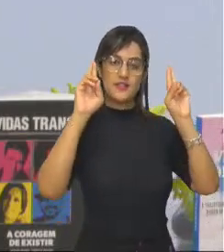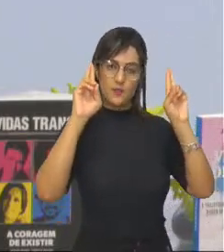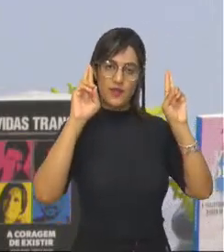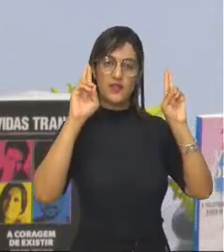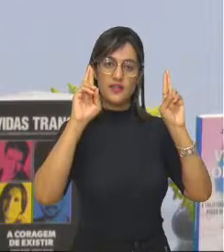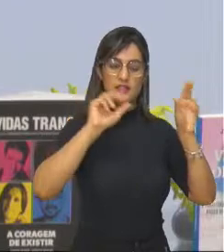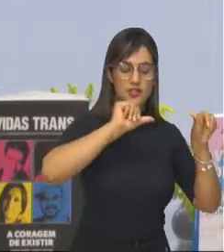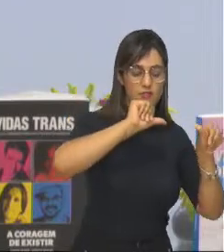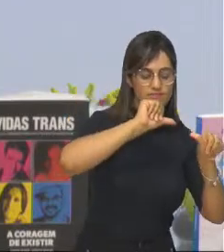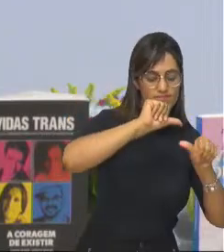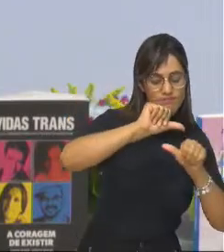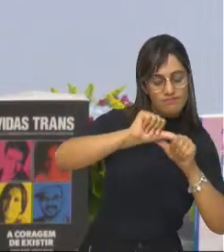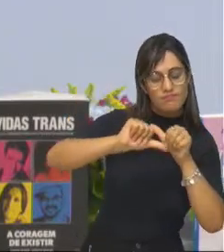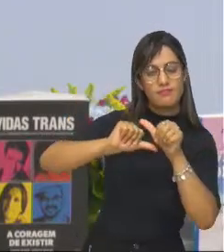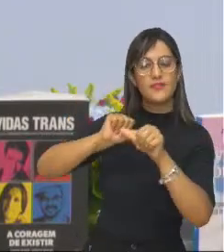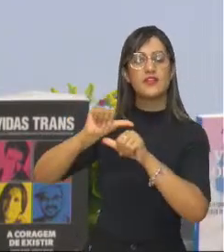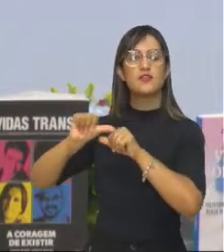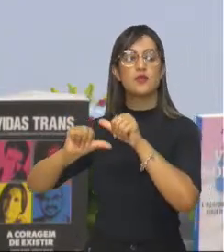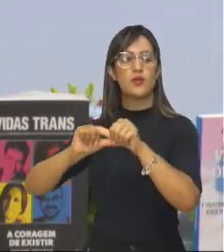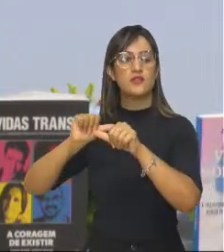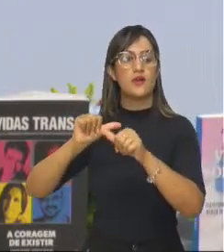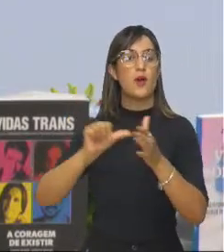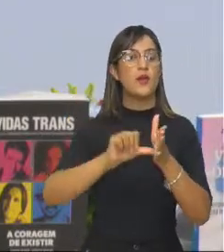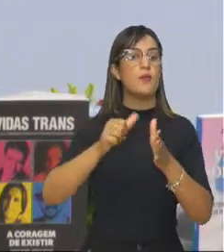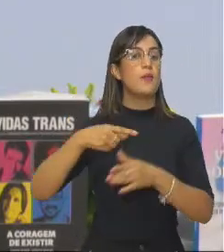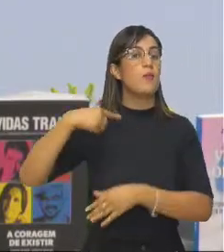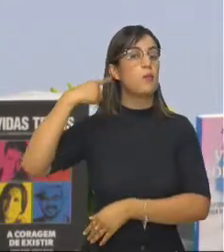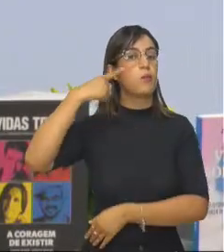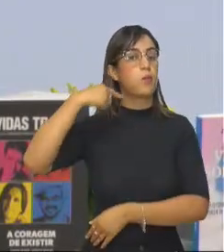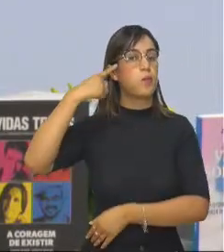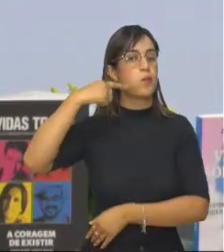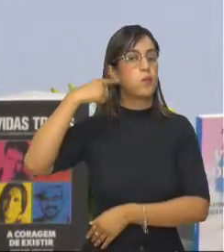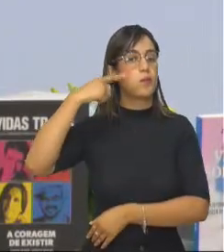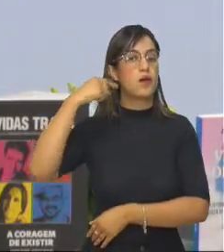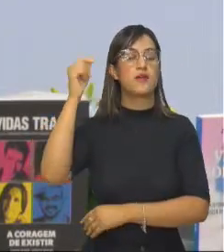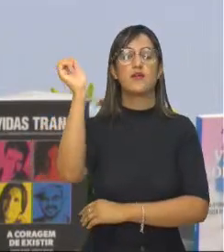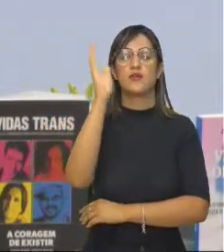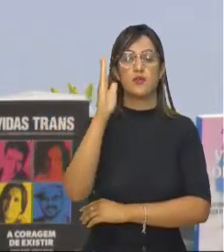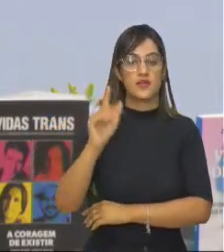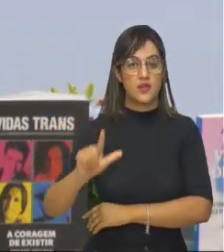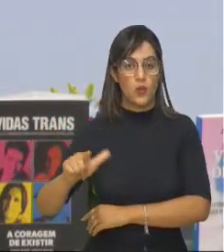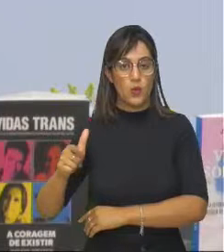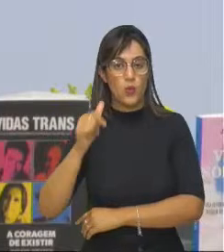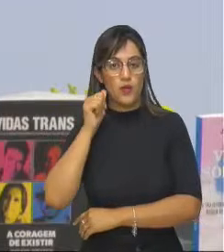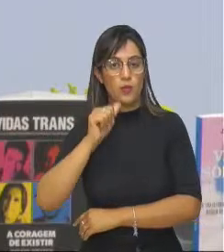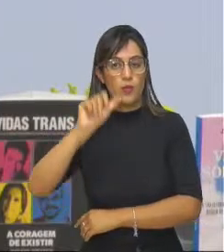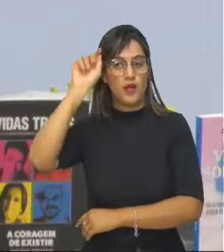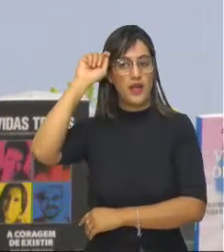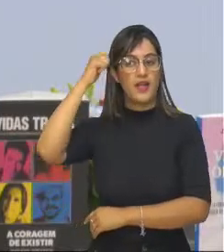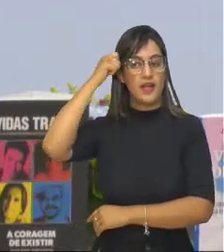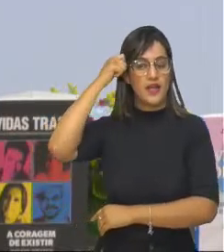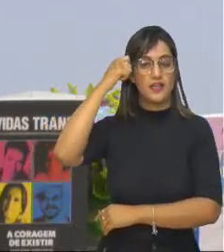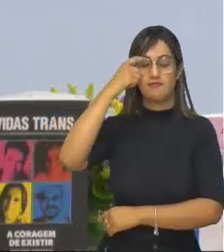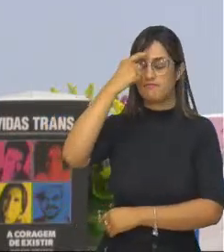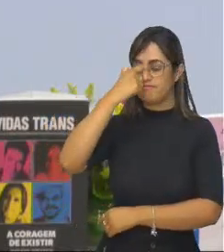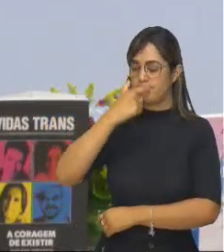de transformação, a terra da primeira advogada do Brasil, Esperança Garcia, outra mulher negra. Eu,